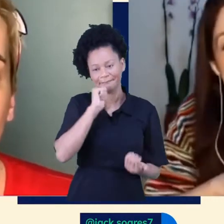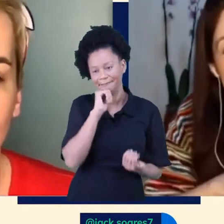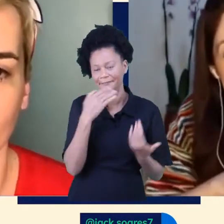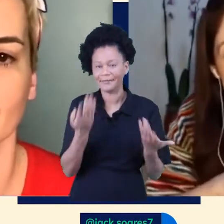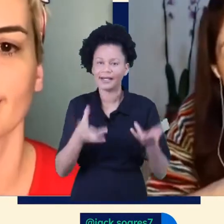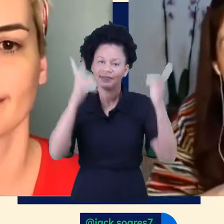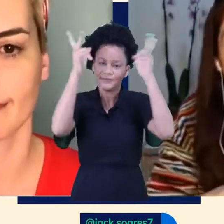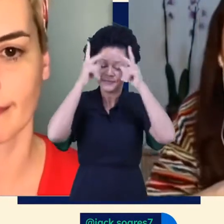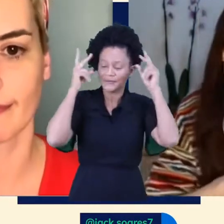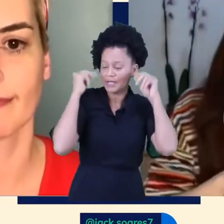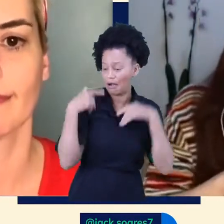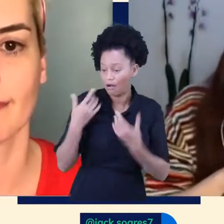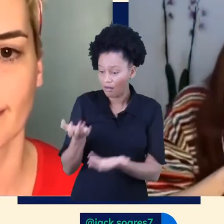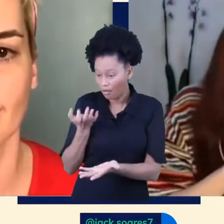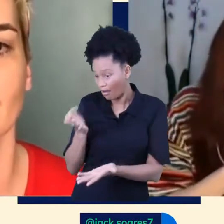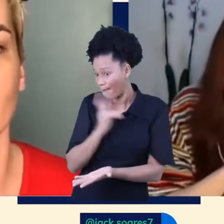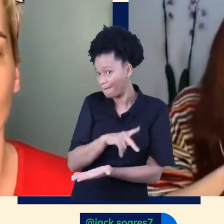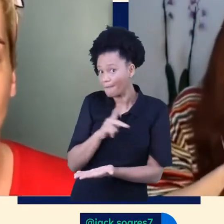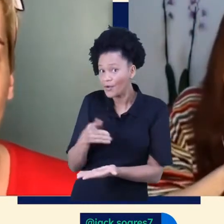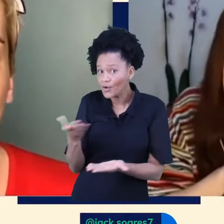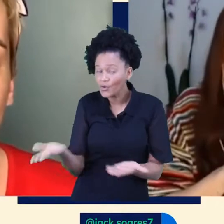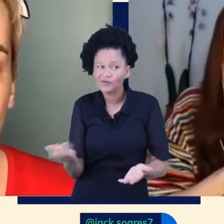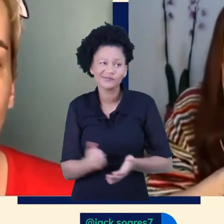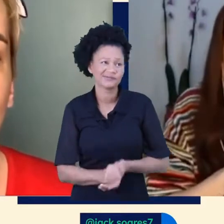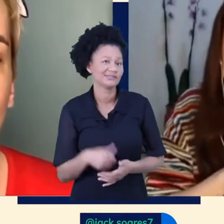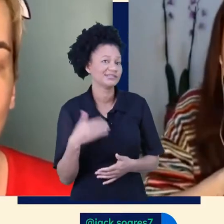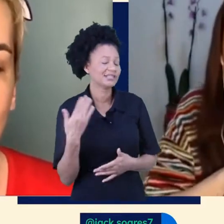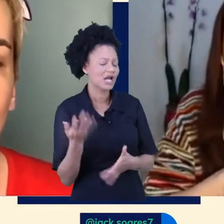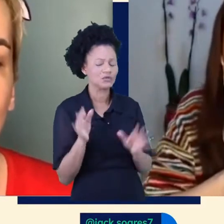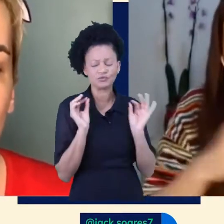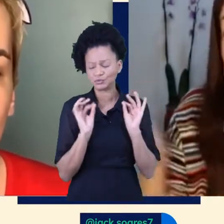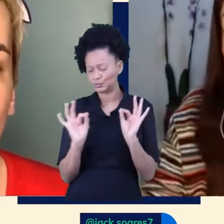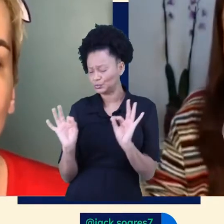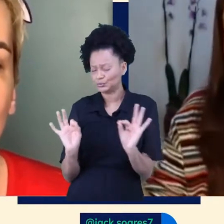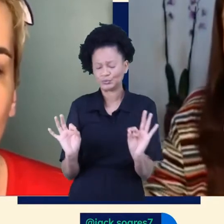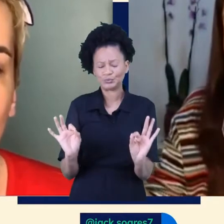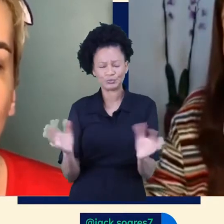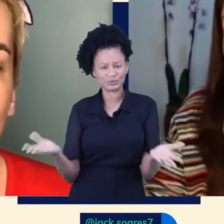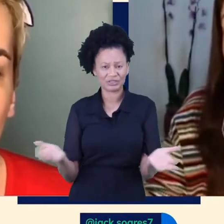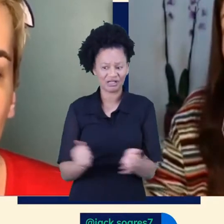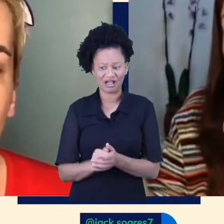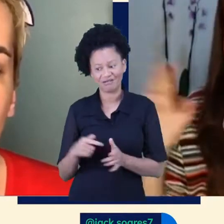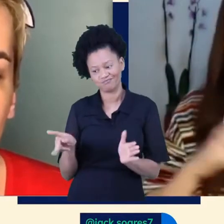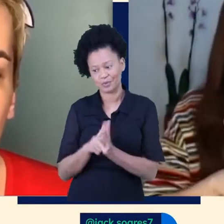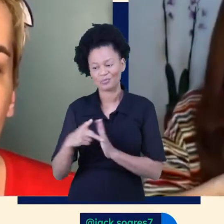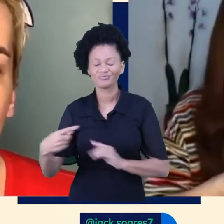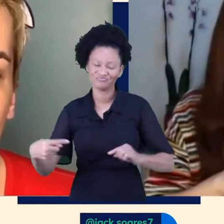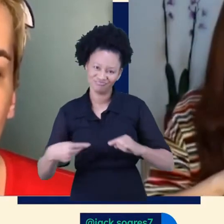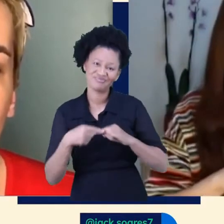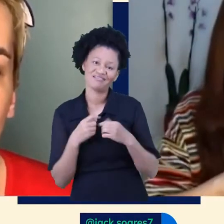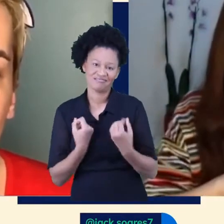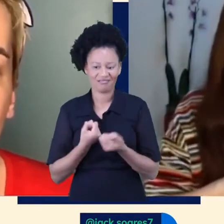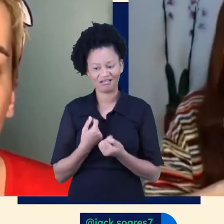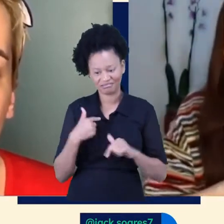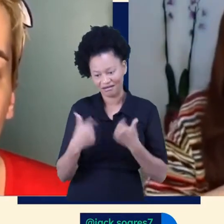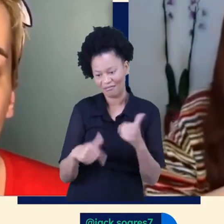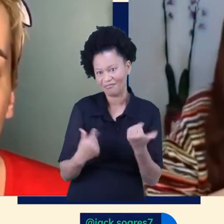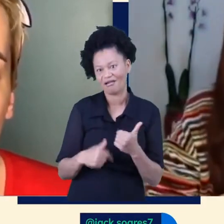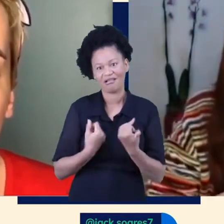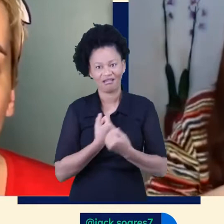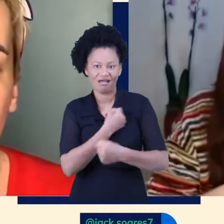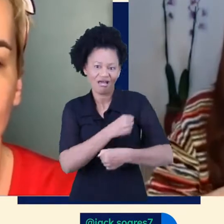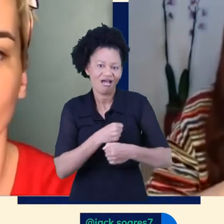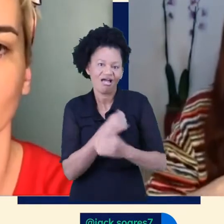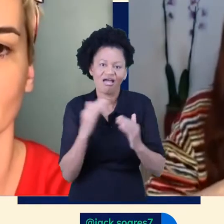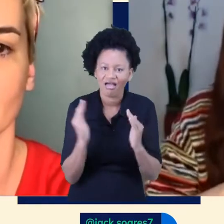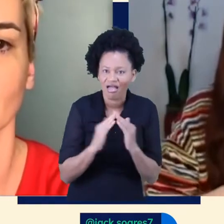vai ser delicadinha, talvez seja dona de casa, né? Vai querer brincar de panelinha, de Barbie, vai gostar de